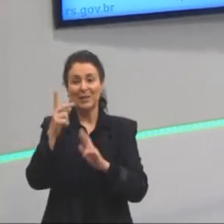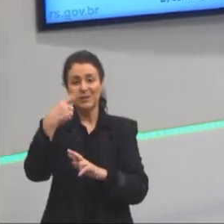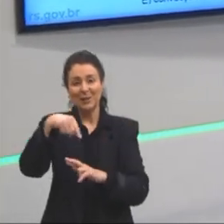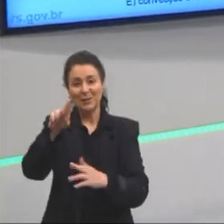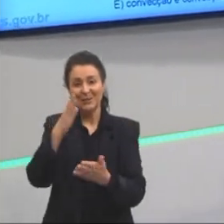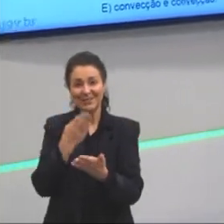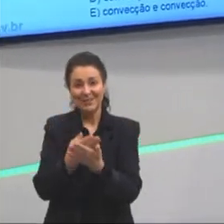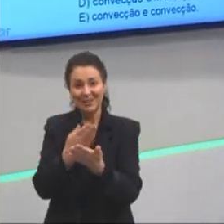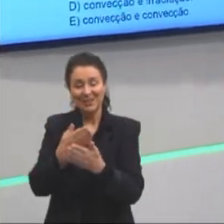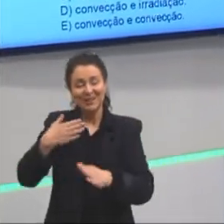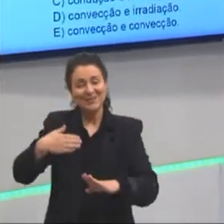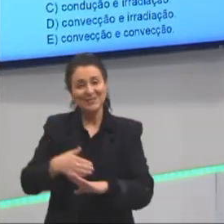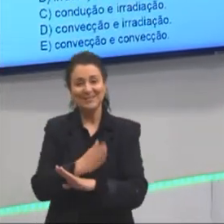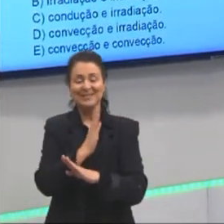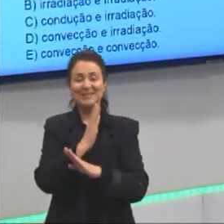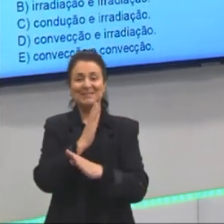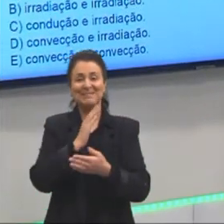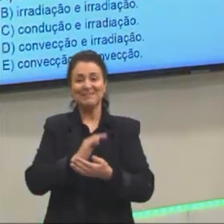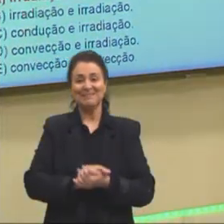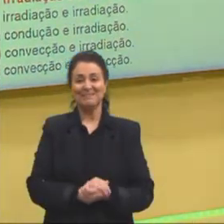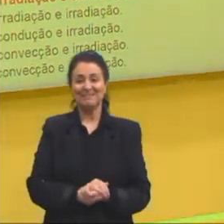nas próximas aulas e partiu passar.